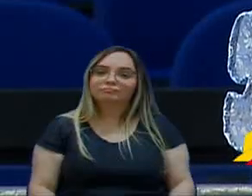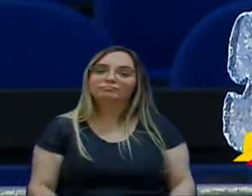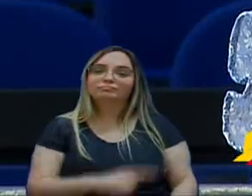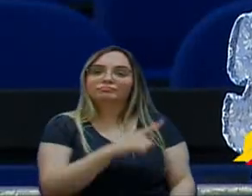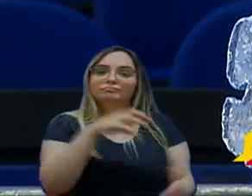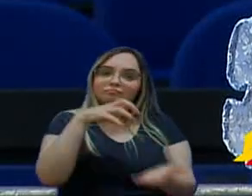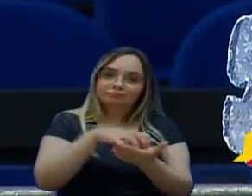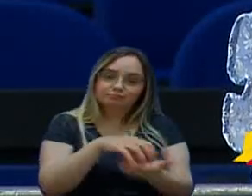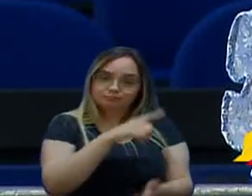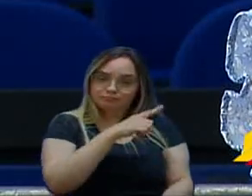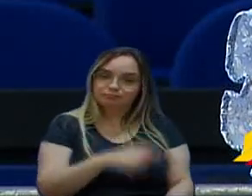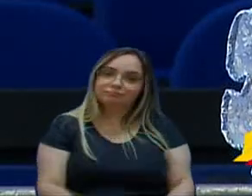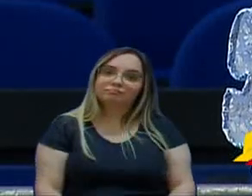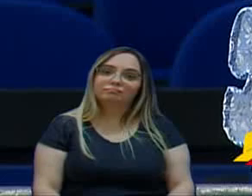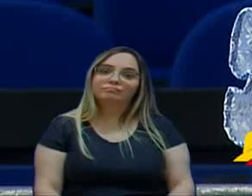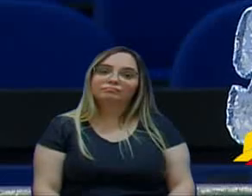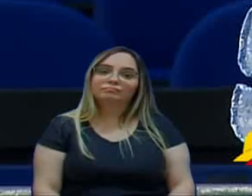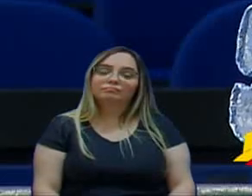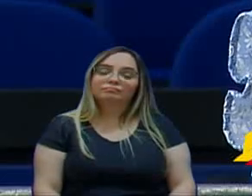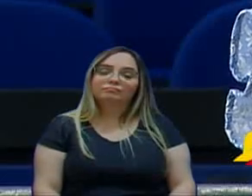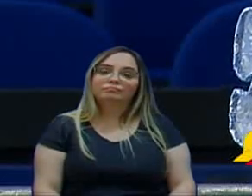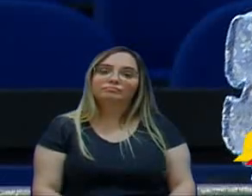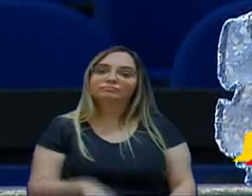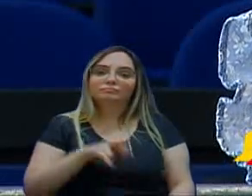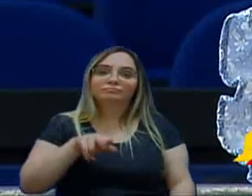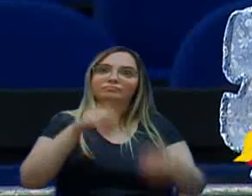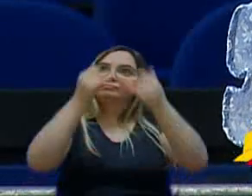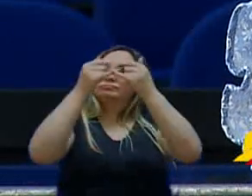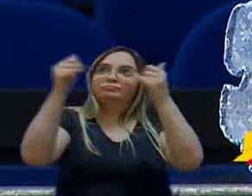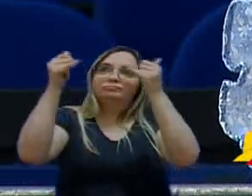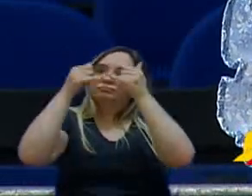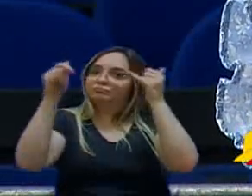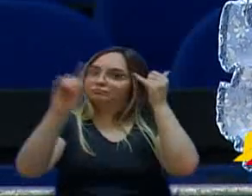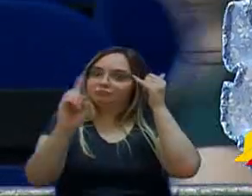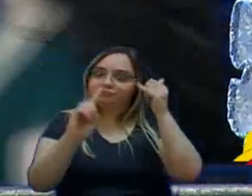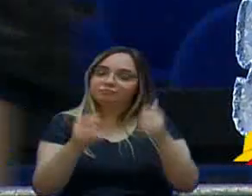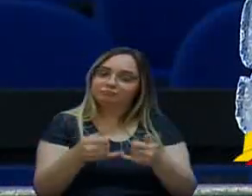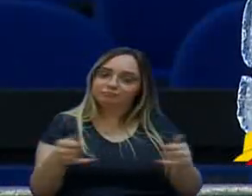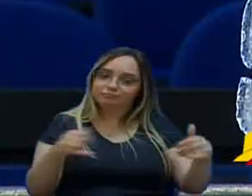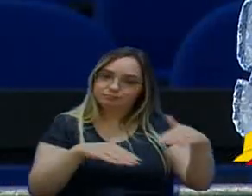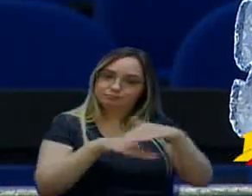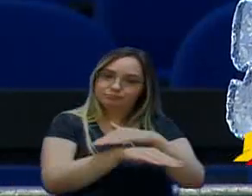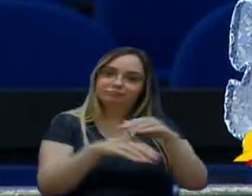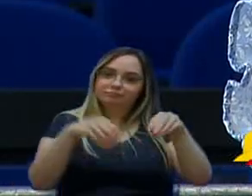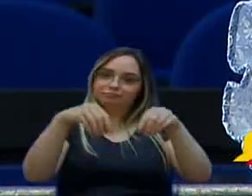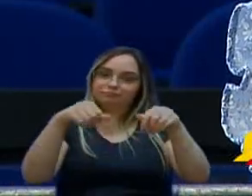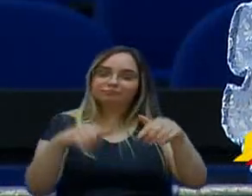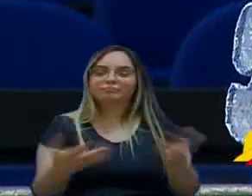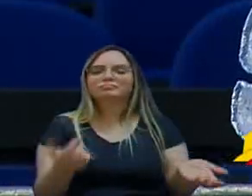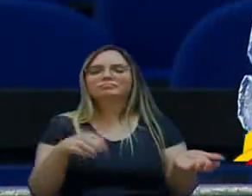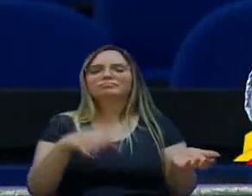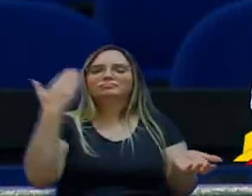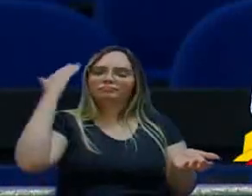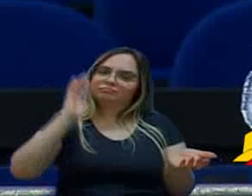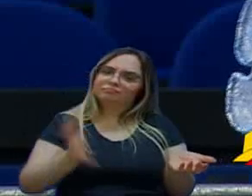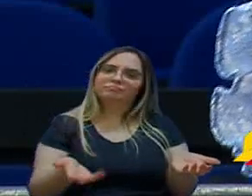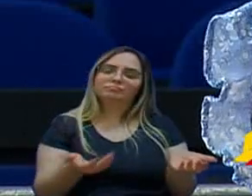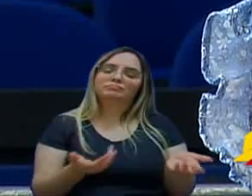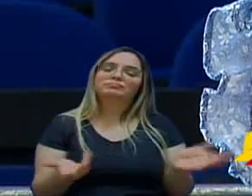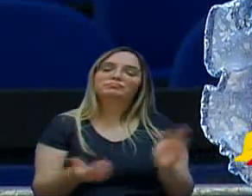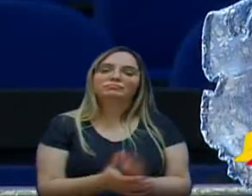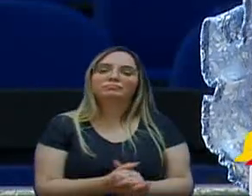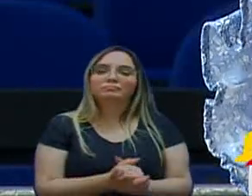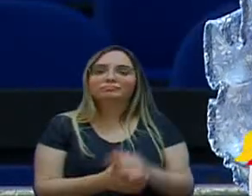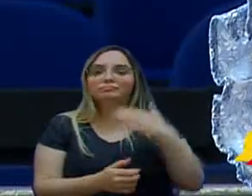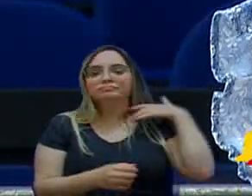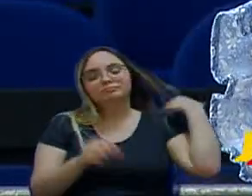cidade, nos bairros. Não era fiação nos postes. Então, já teve cabeamento subterrâneo nessa cidade. O prefeito Renato Amer